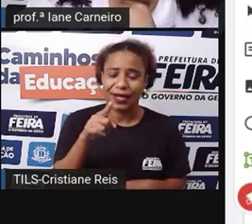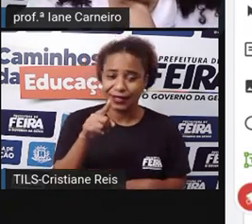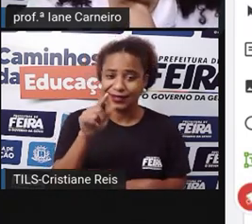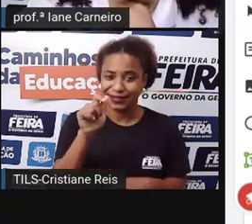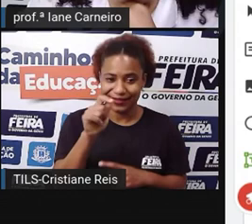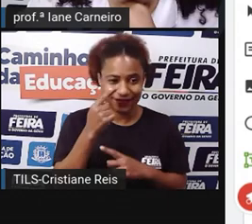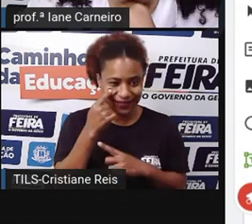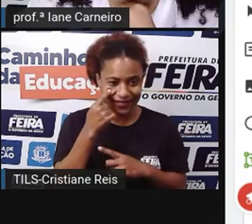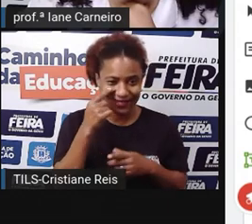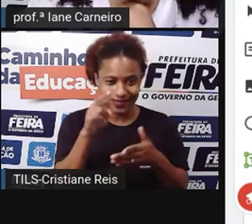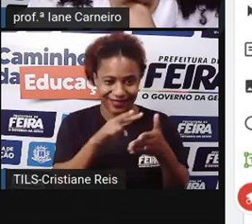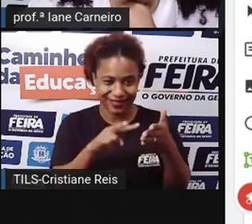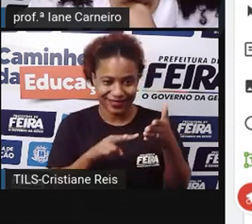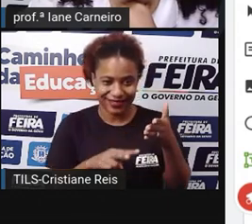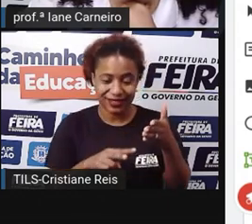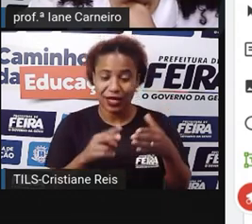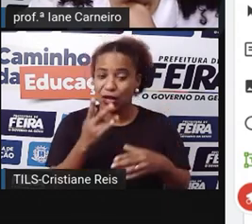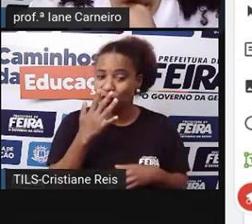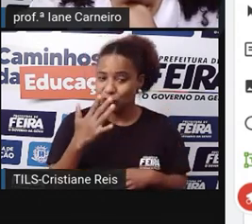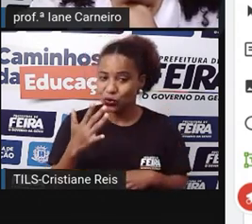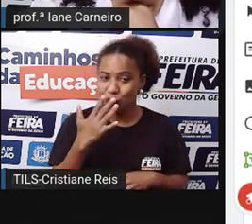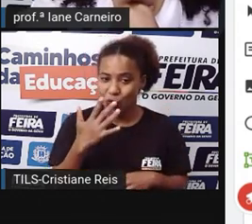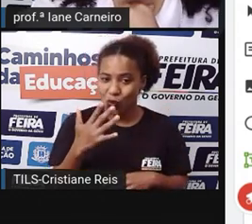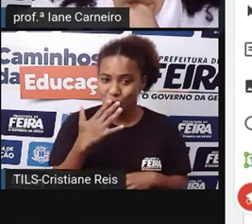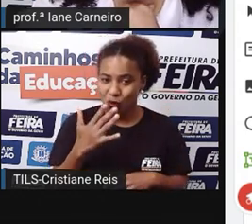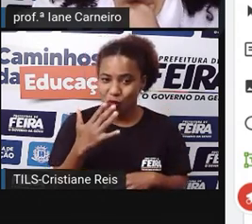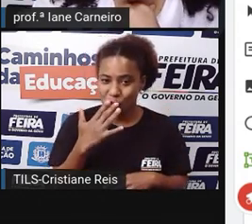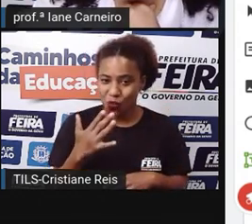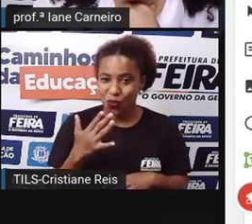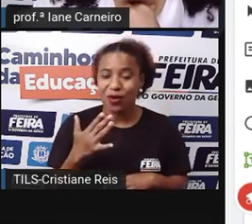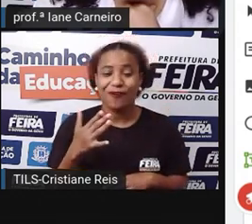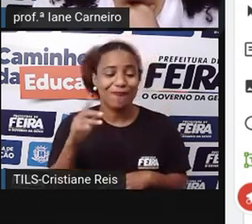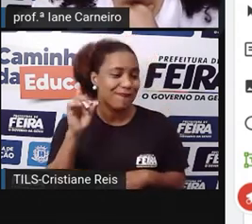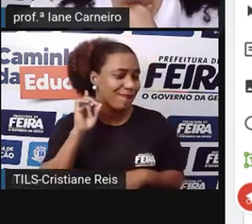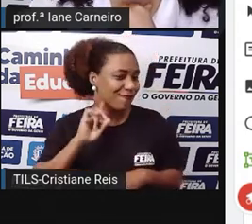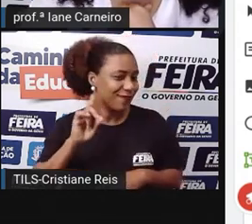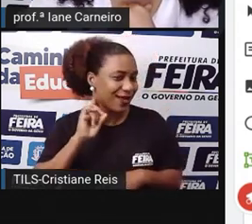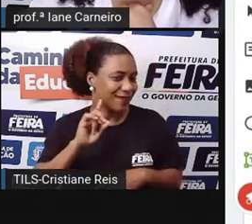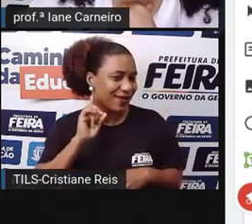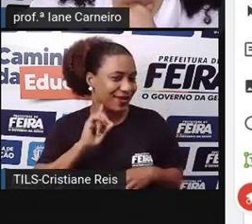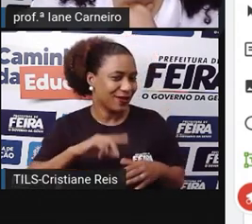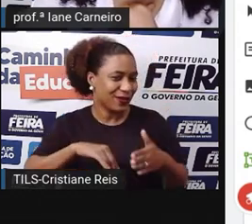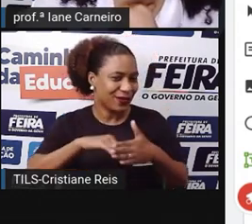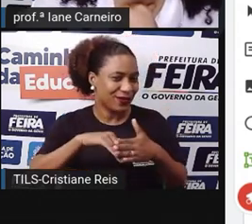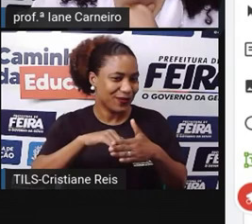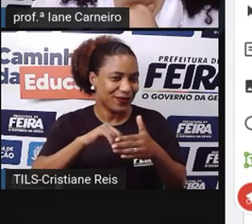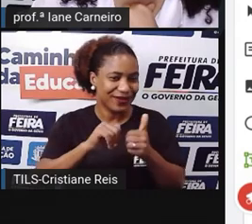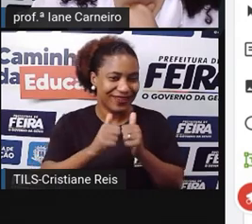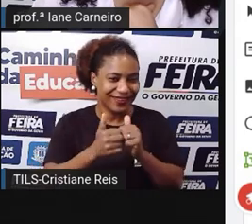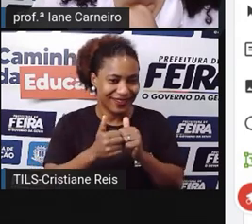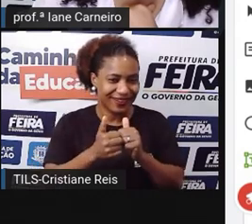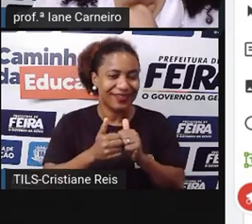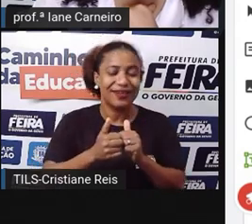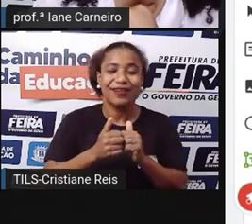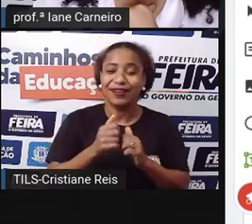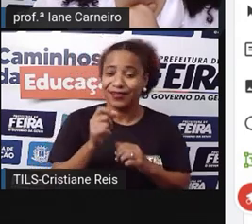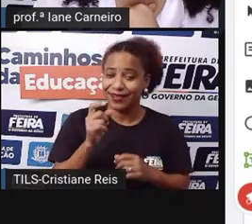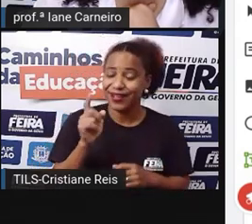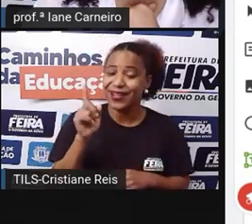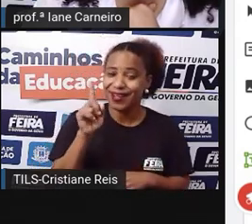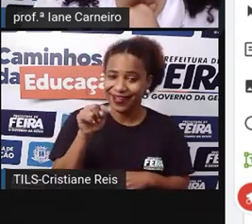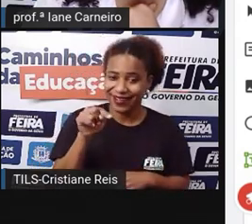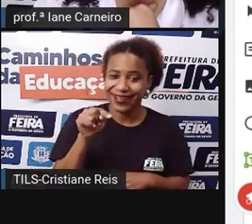As cores do Flamengo são